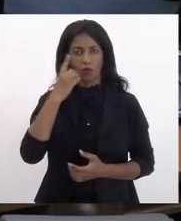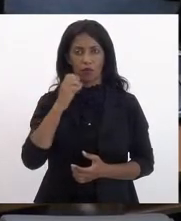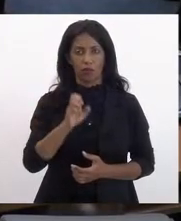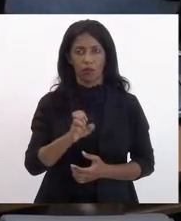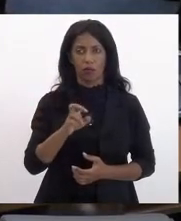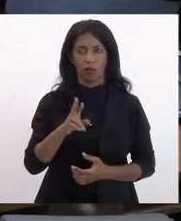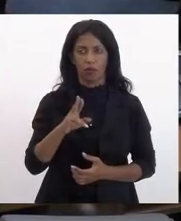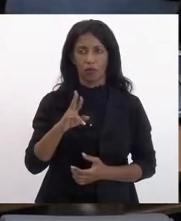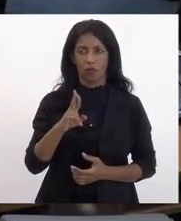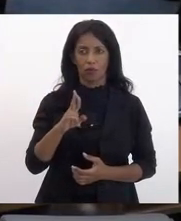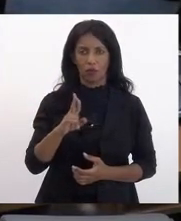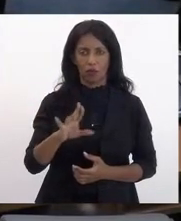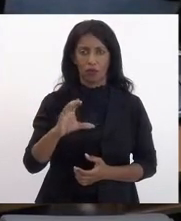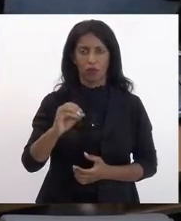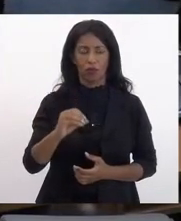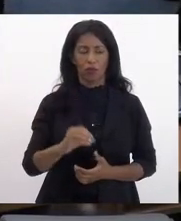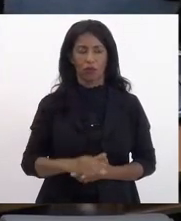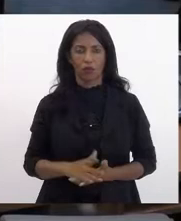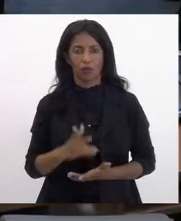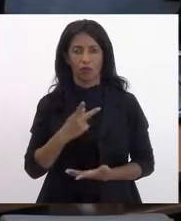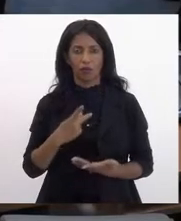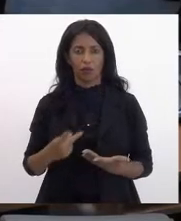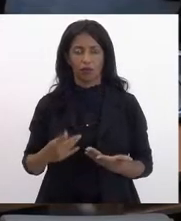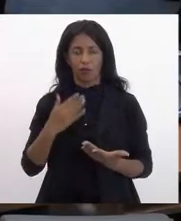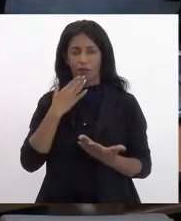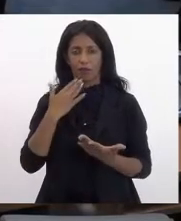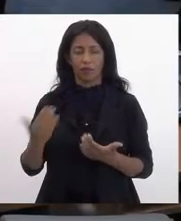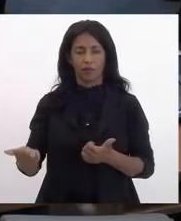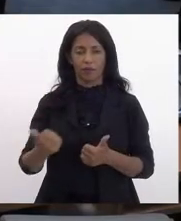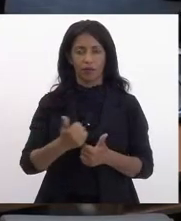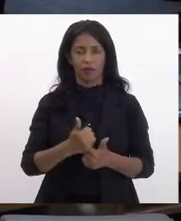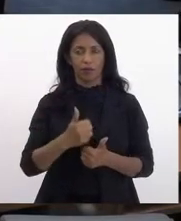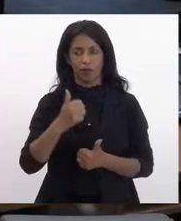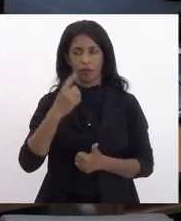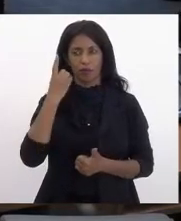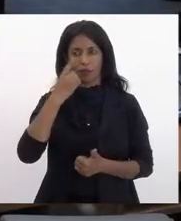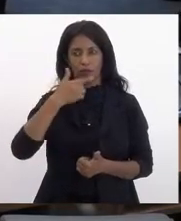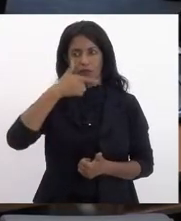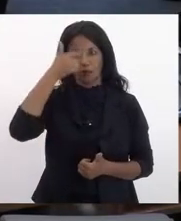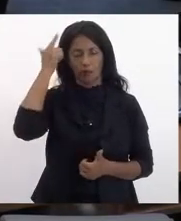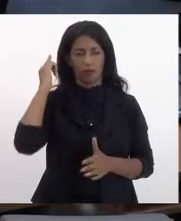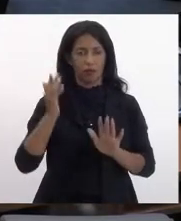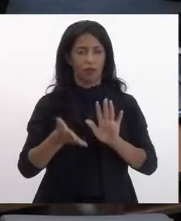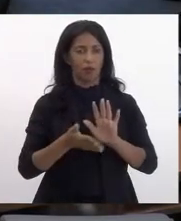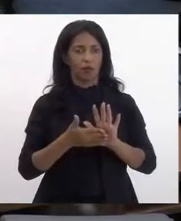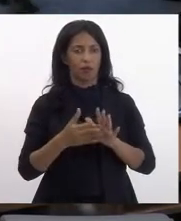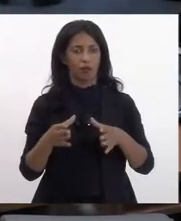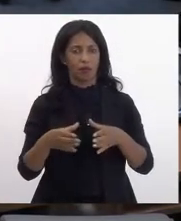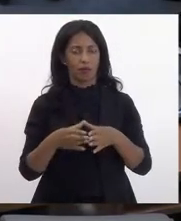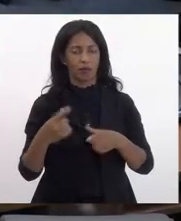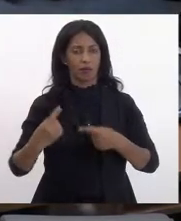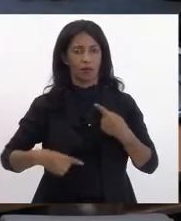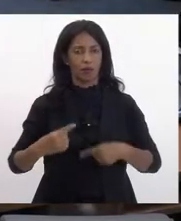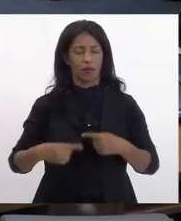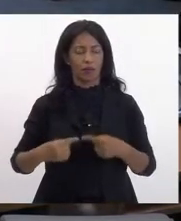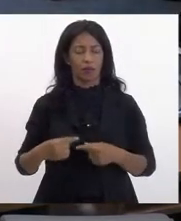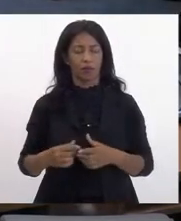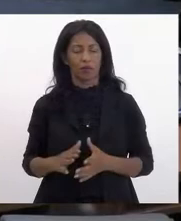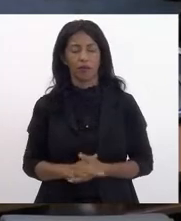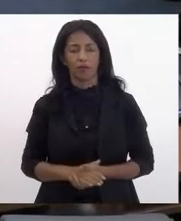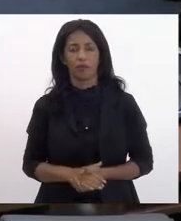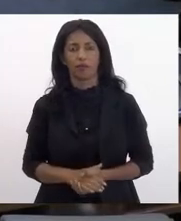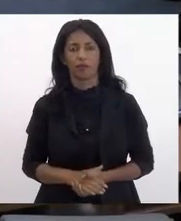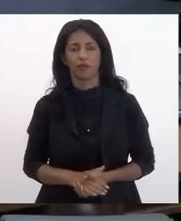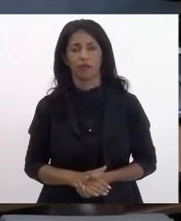Júnior. A presidência designa o deputado Luiz Paulo para emitir parecer pela Comissão de Políticas Urbanas, Habitação